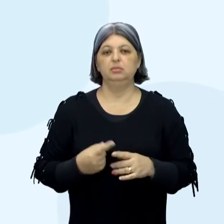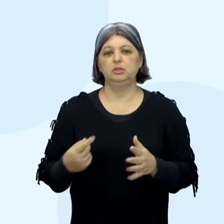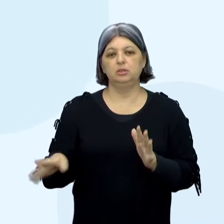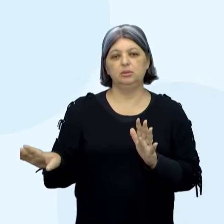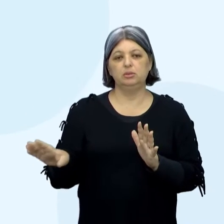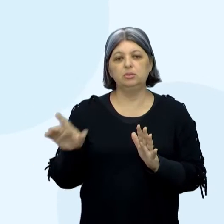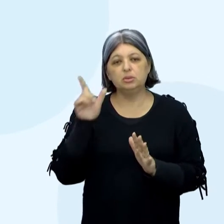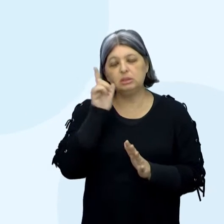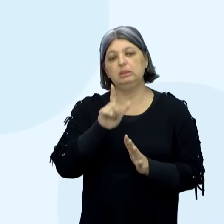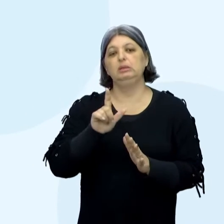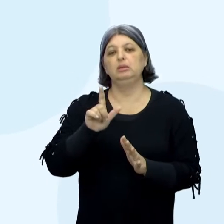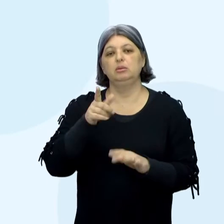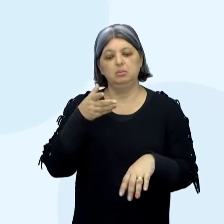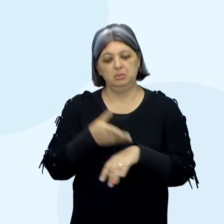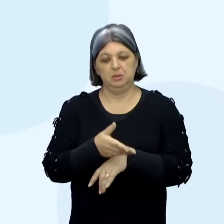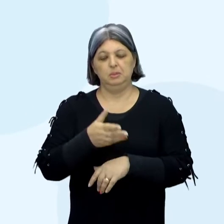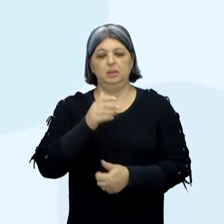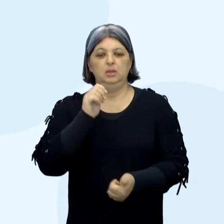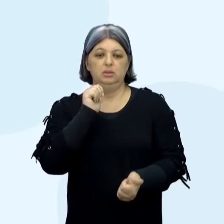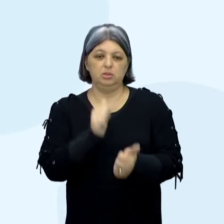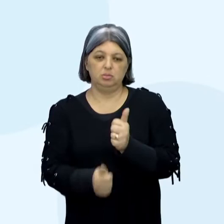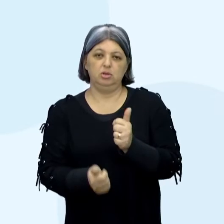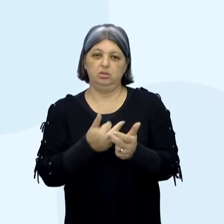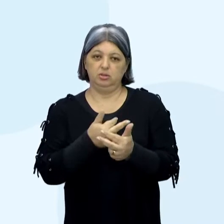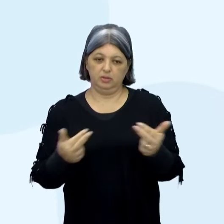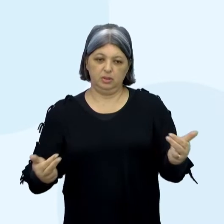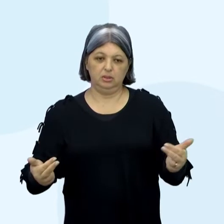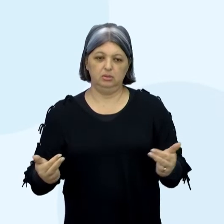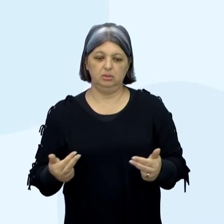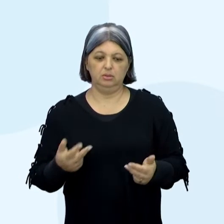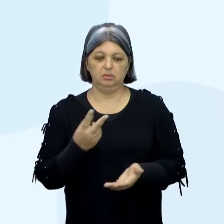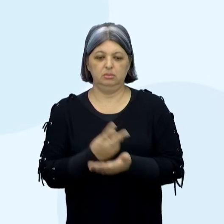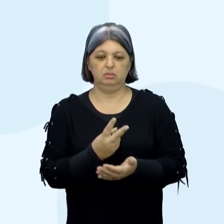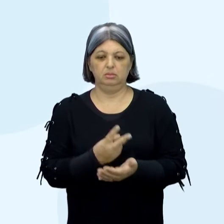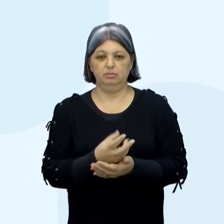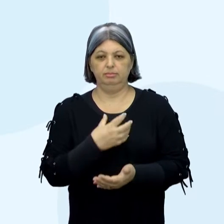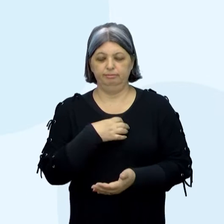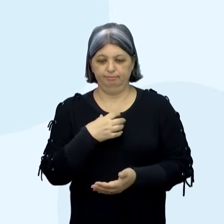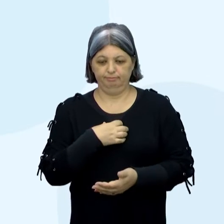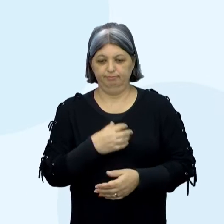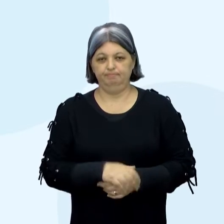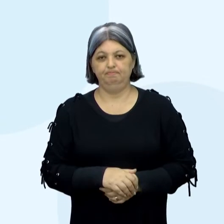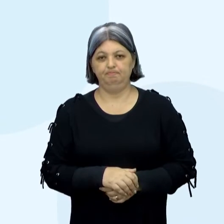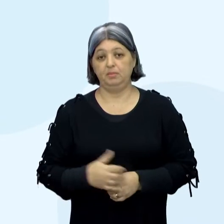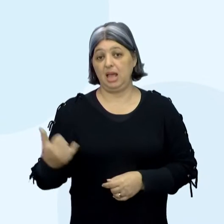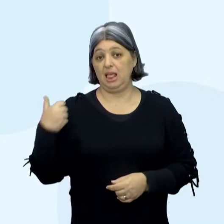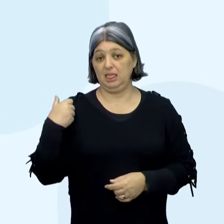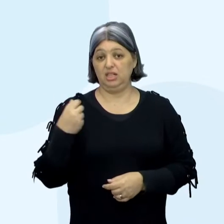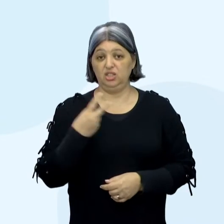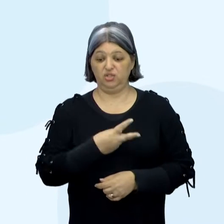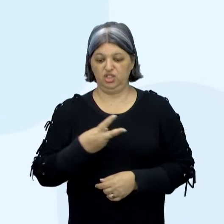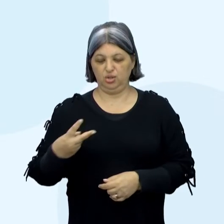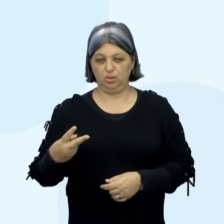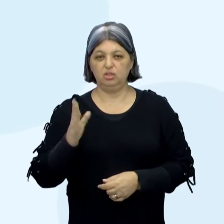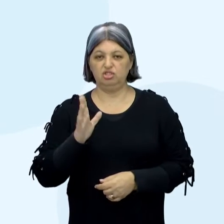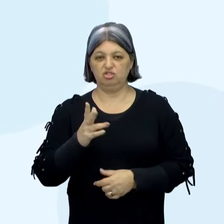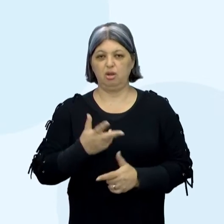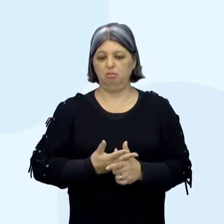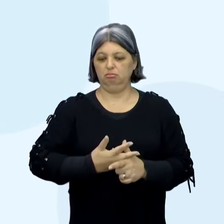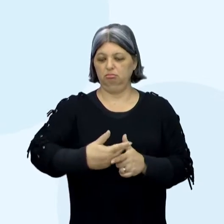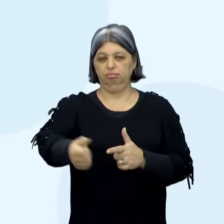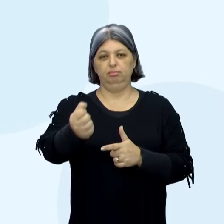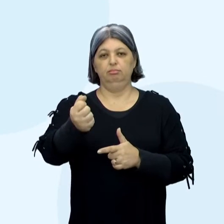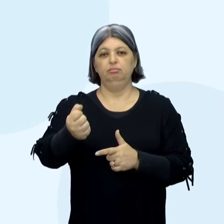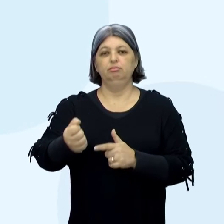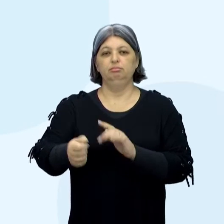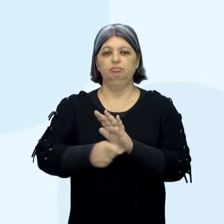tantas dificuldades econômicas. Mesmo assim, aos 22 anos se tornou campeão